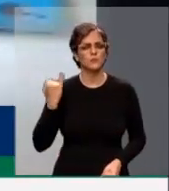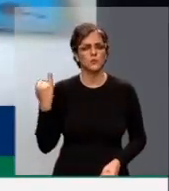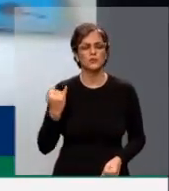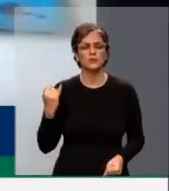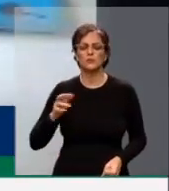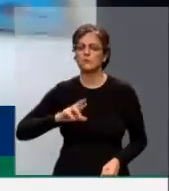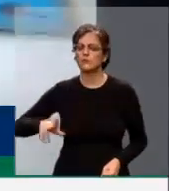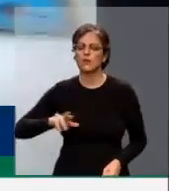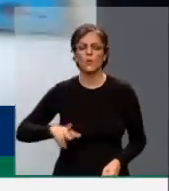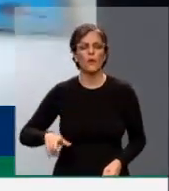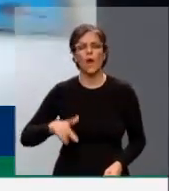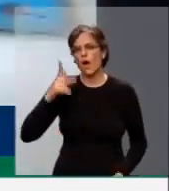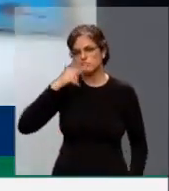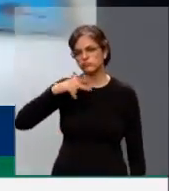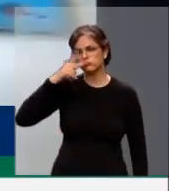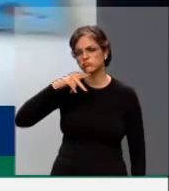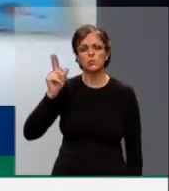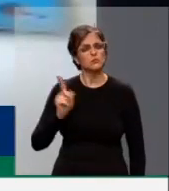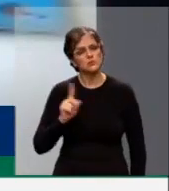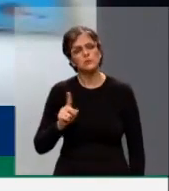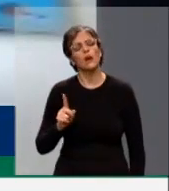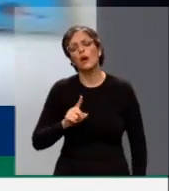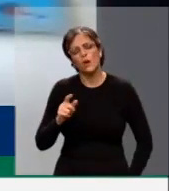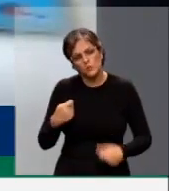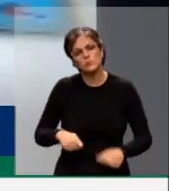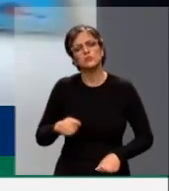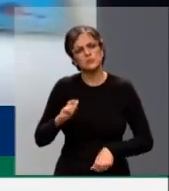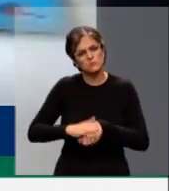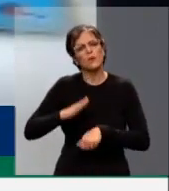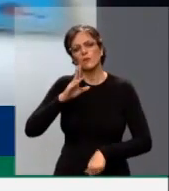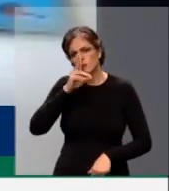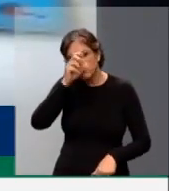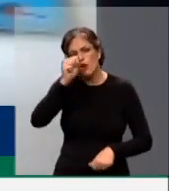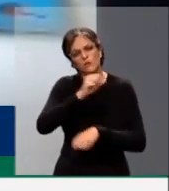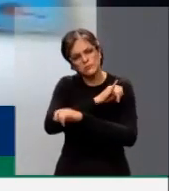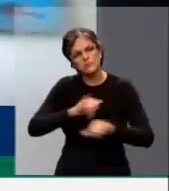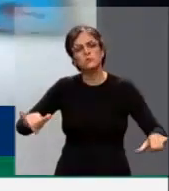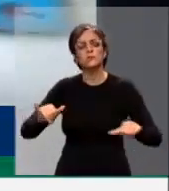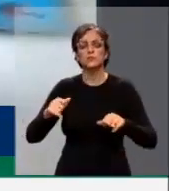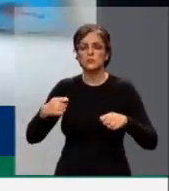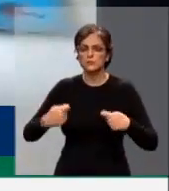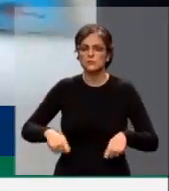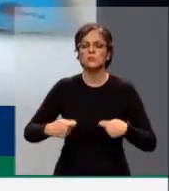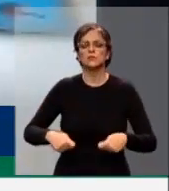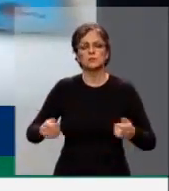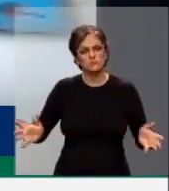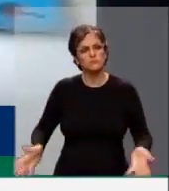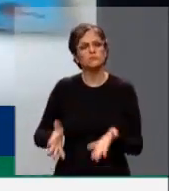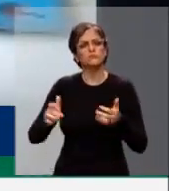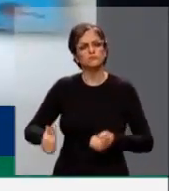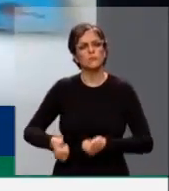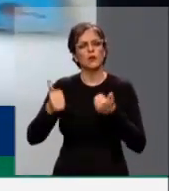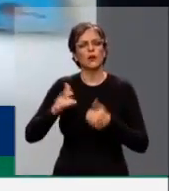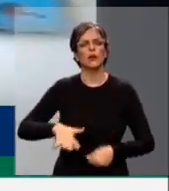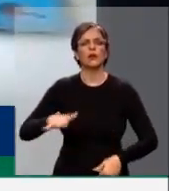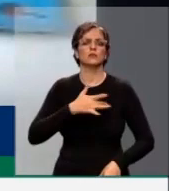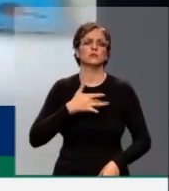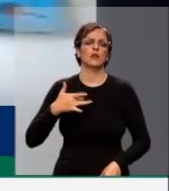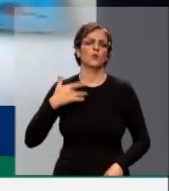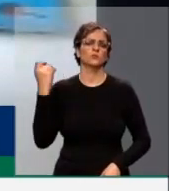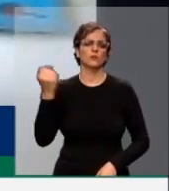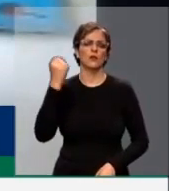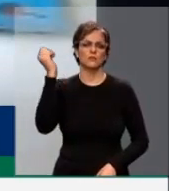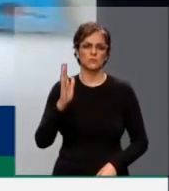para ser repetida, mas para fortalecer, né, a situação de saúde, né, que a gente vive, né, no país,